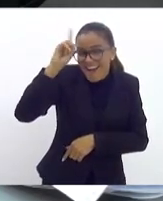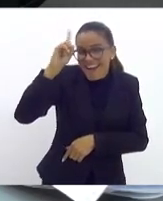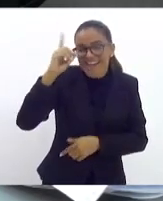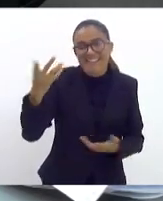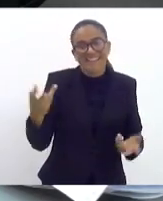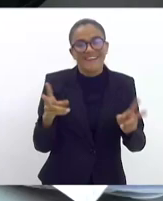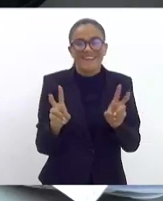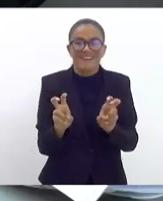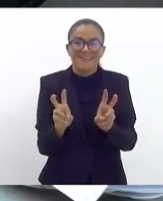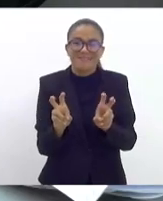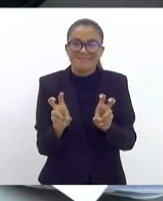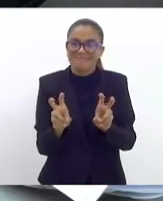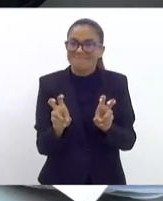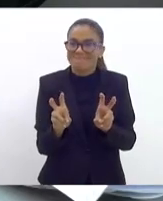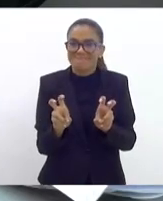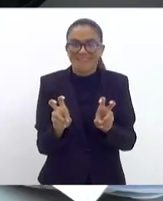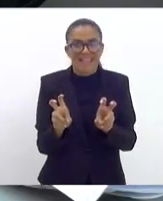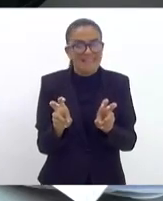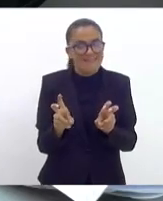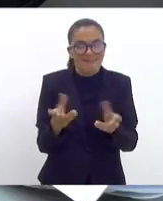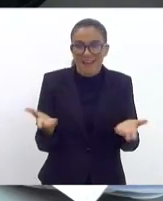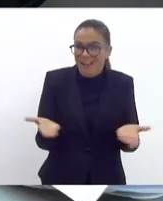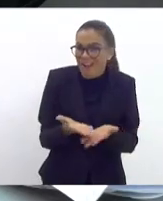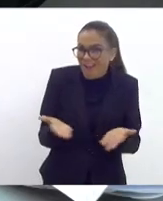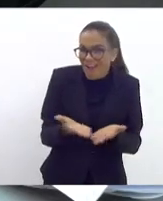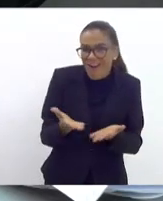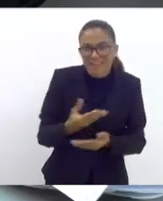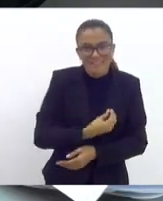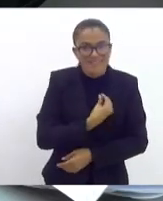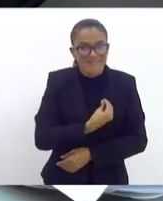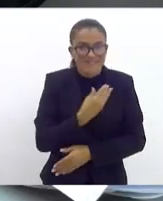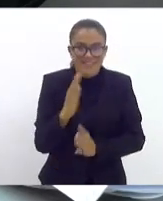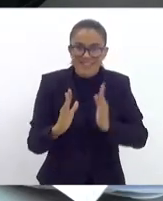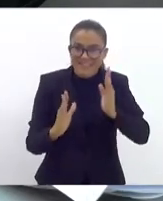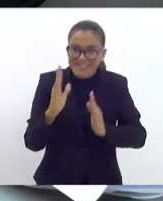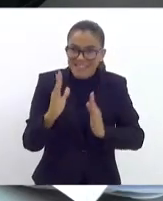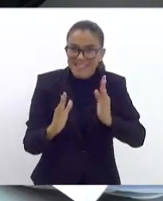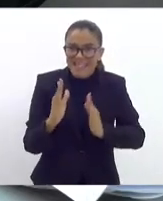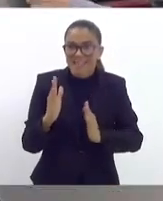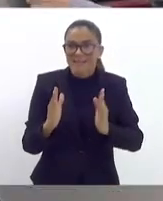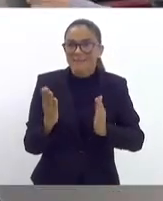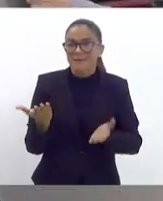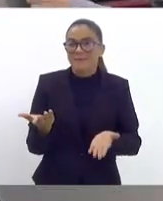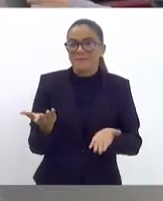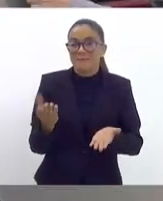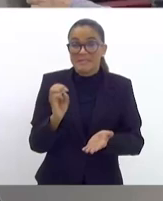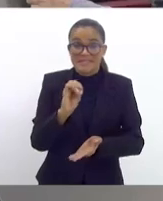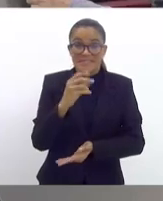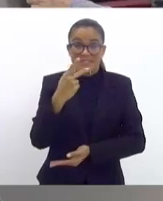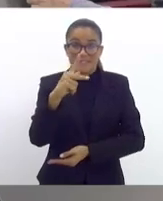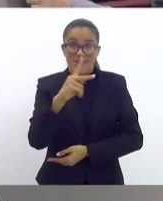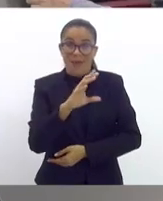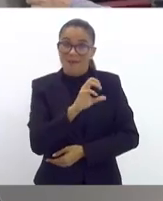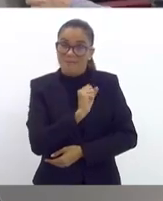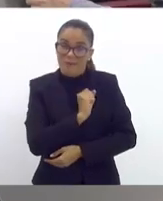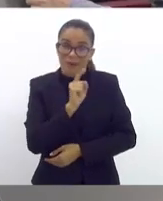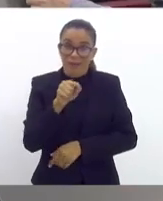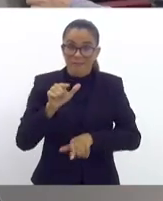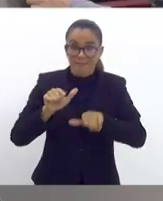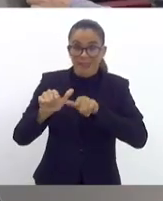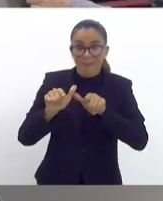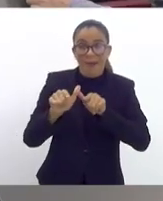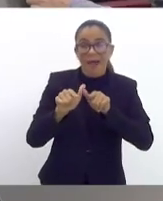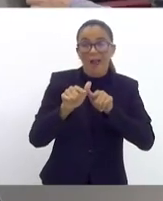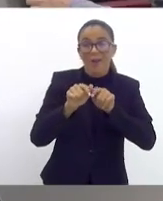um tema muito os tempos que a gente tá vendo muito difícil o amor ao trabalho fosse